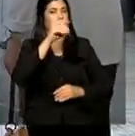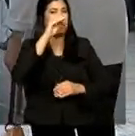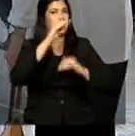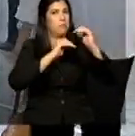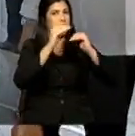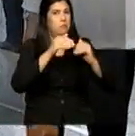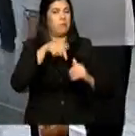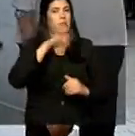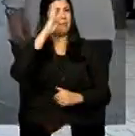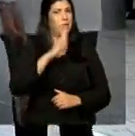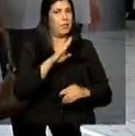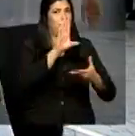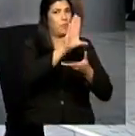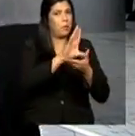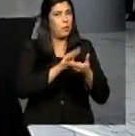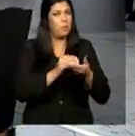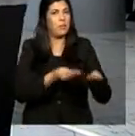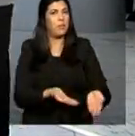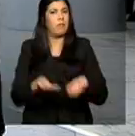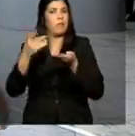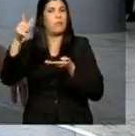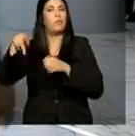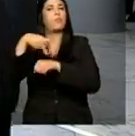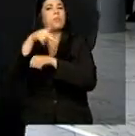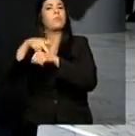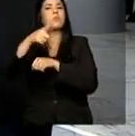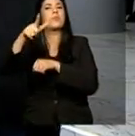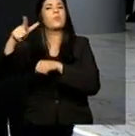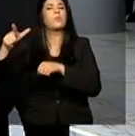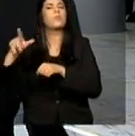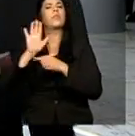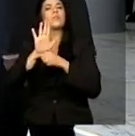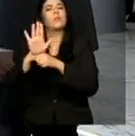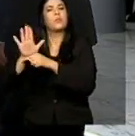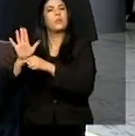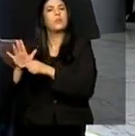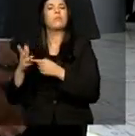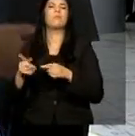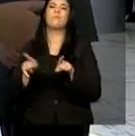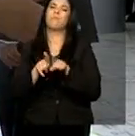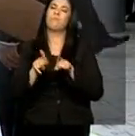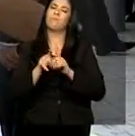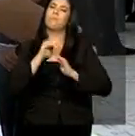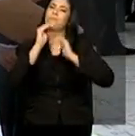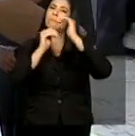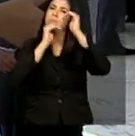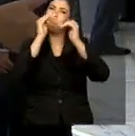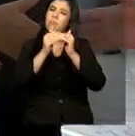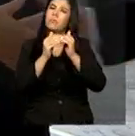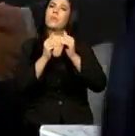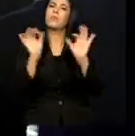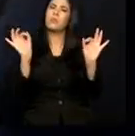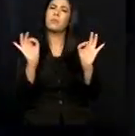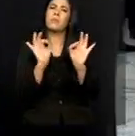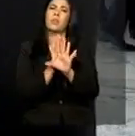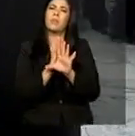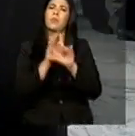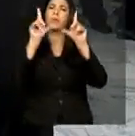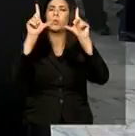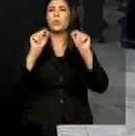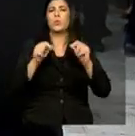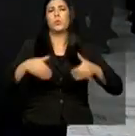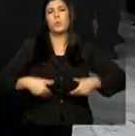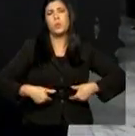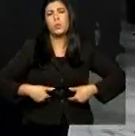desenvolver políticas que possam, ao redor do mundo, auxiliar outros estados a debelar a fome e a desigualdade